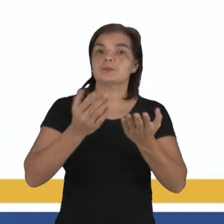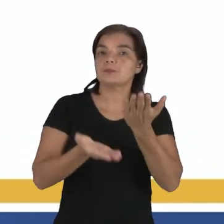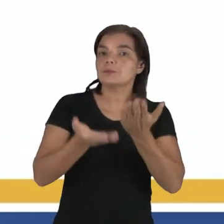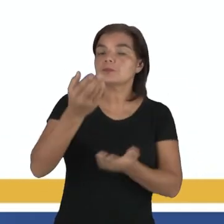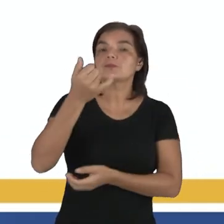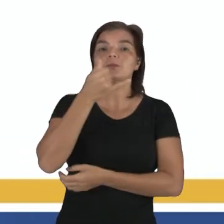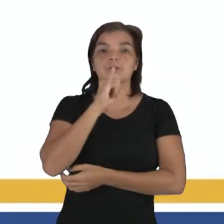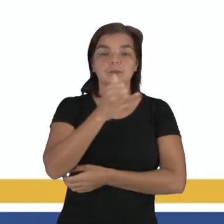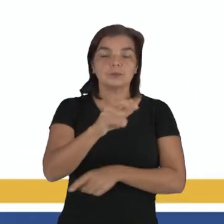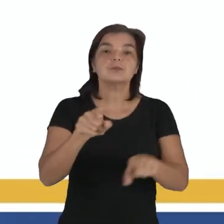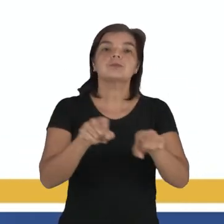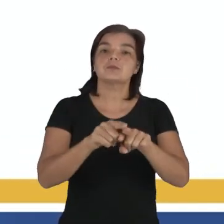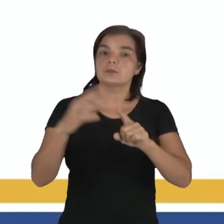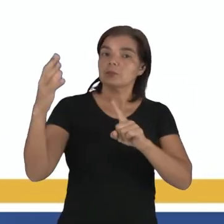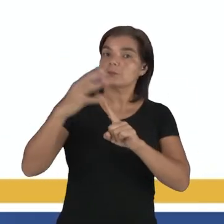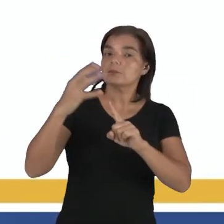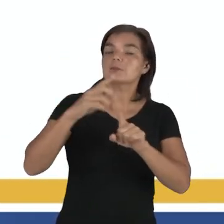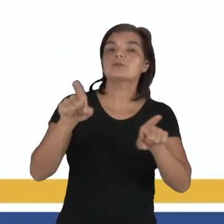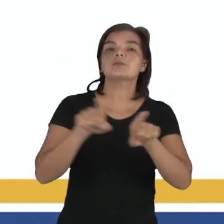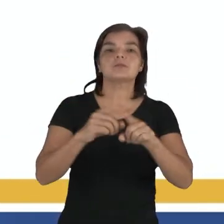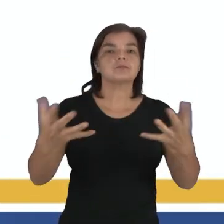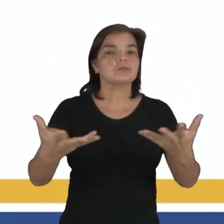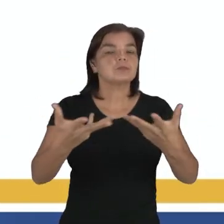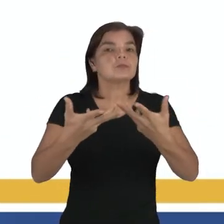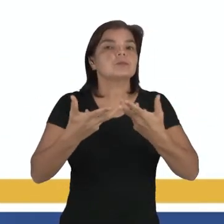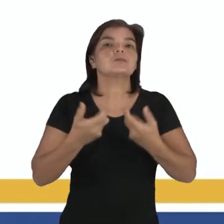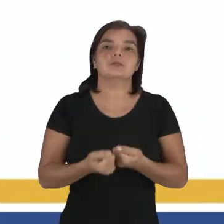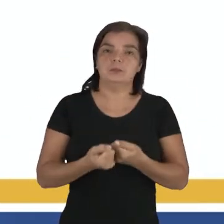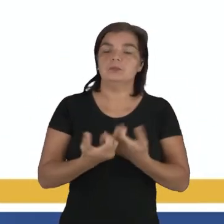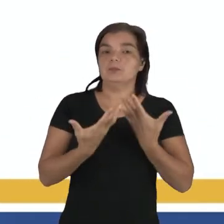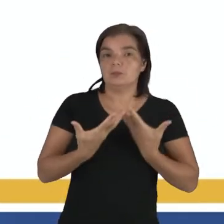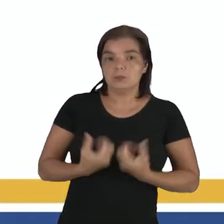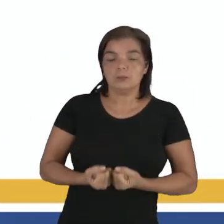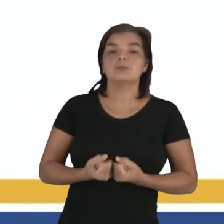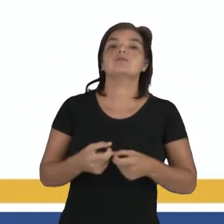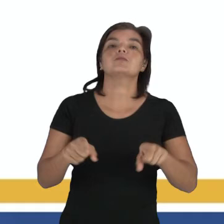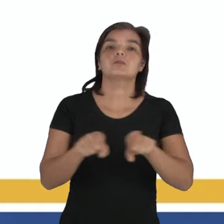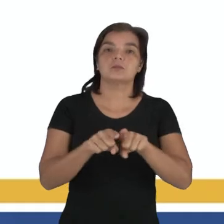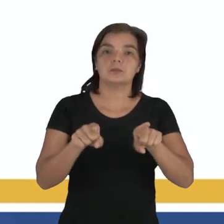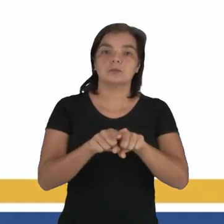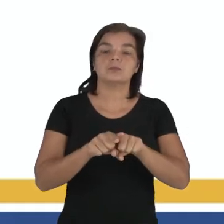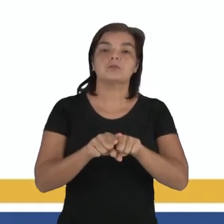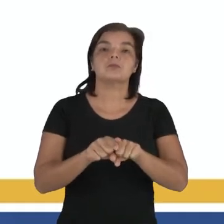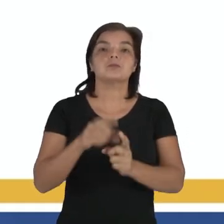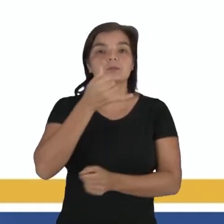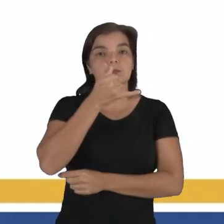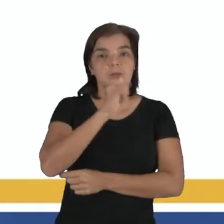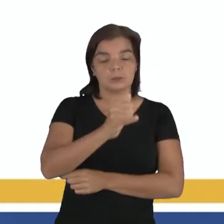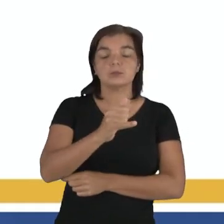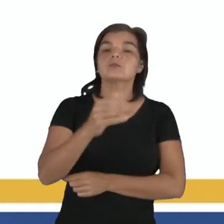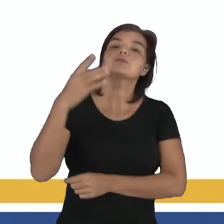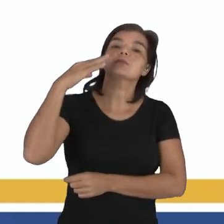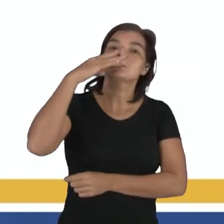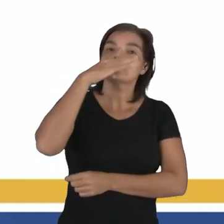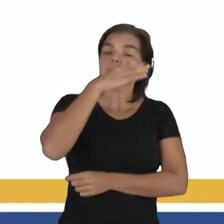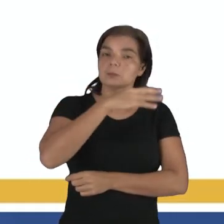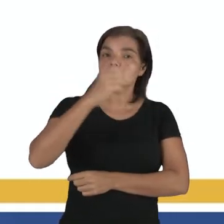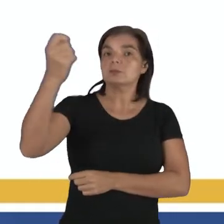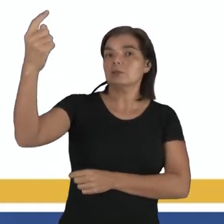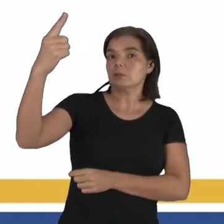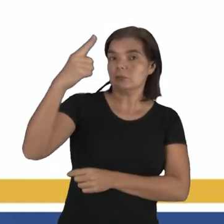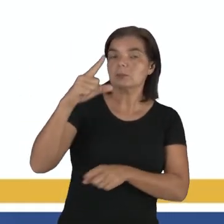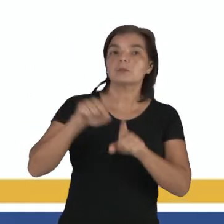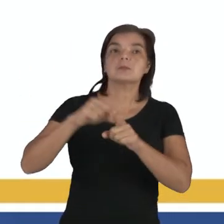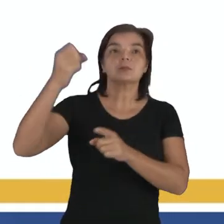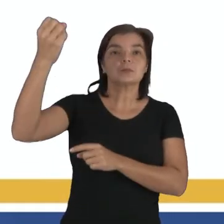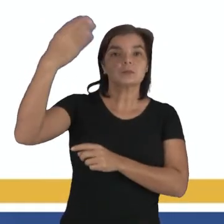de energia vão influenciar nessa capacidade de absorção de energia térmica por meio da radiação. Isso